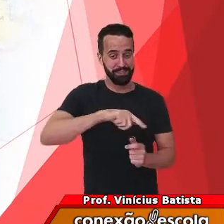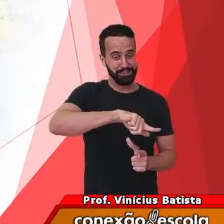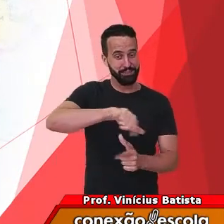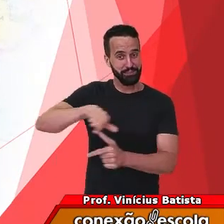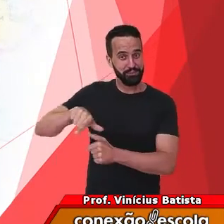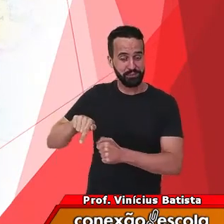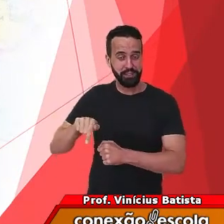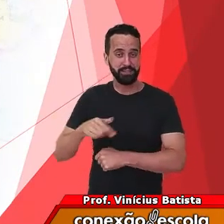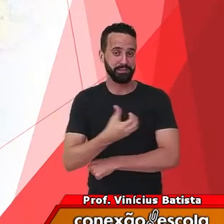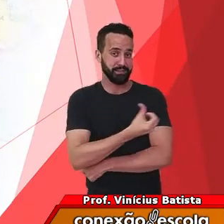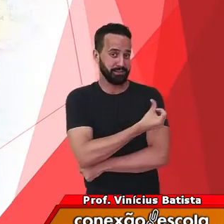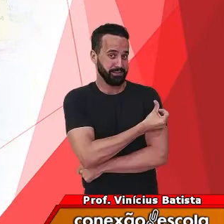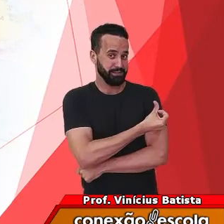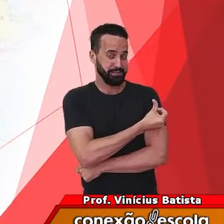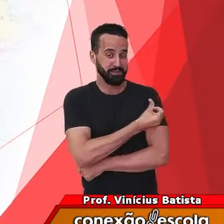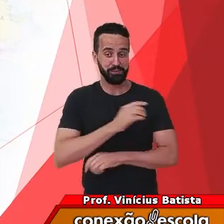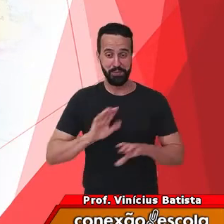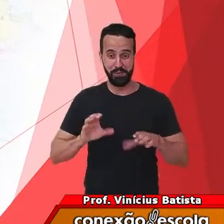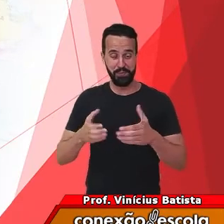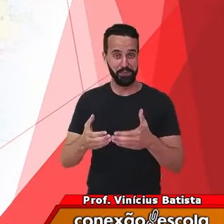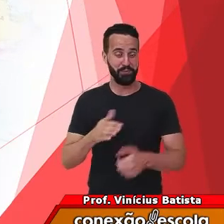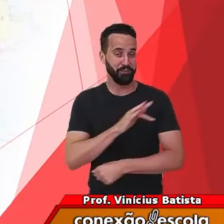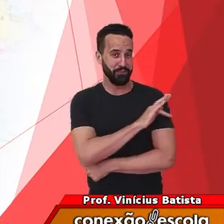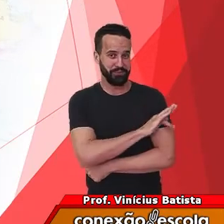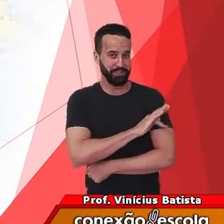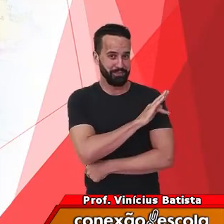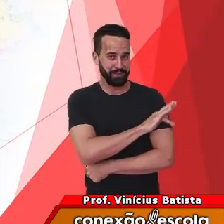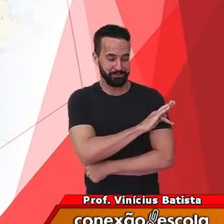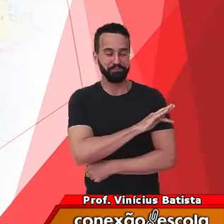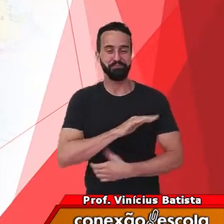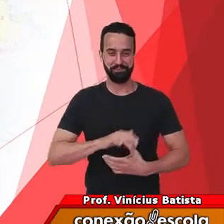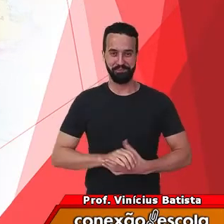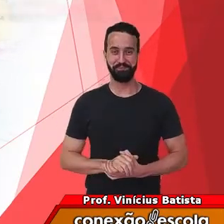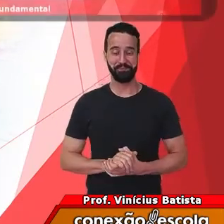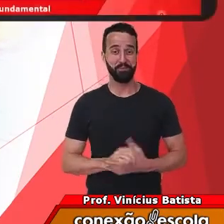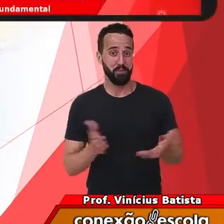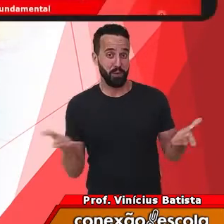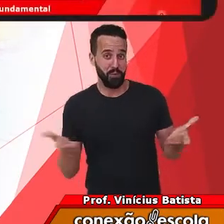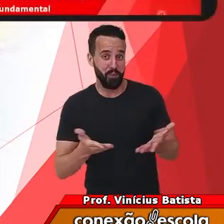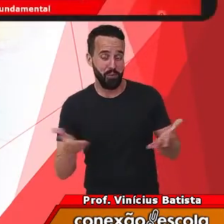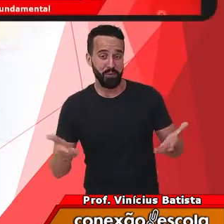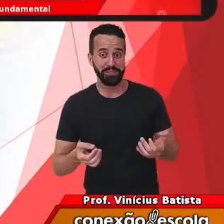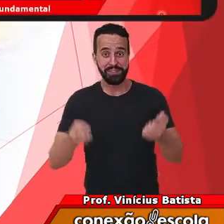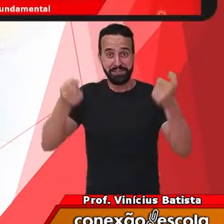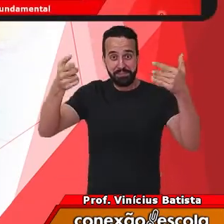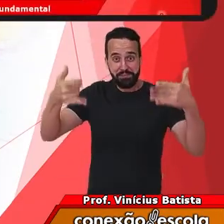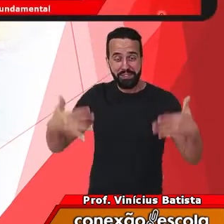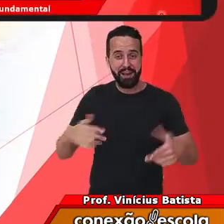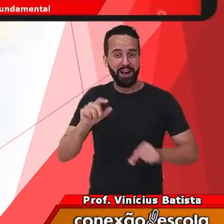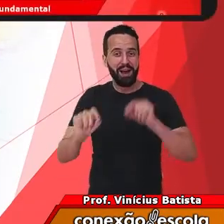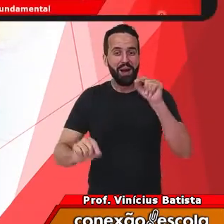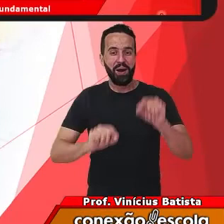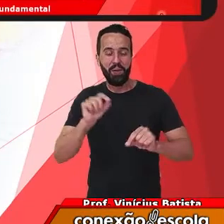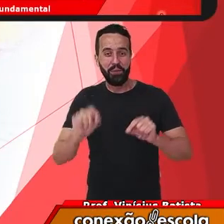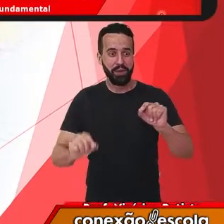para o 6º ano do Ensino Fundamental ossada hoje nós vamos falar sobre escalas